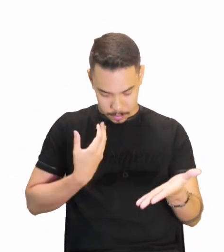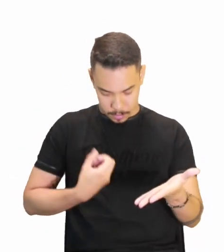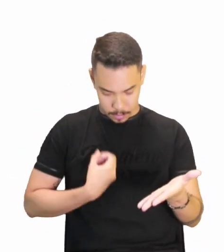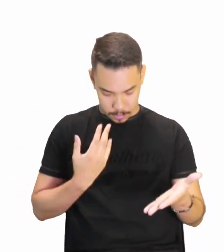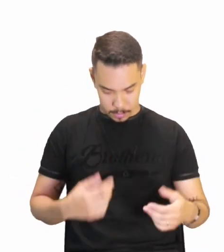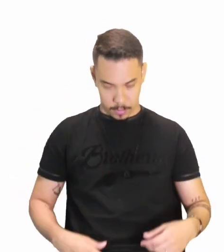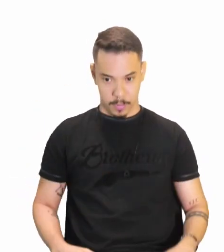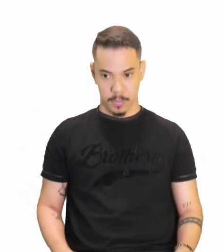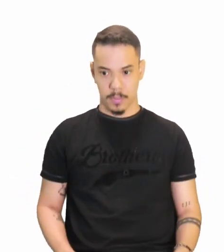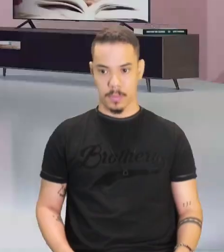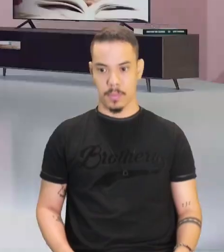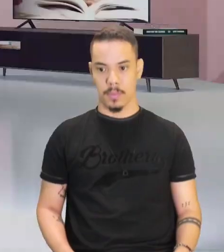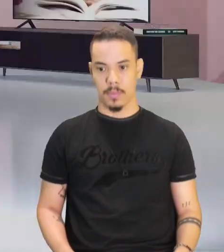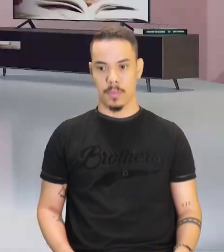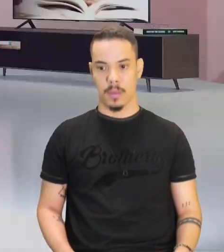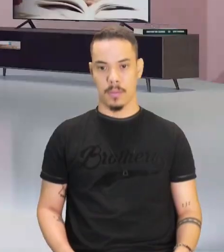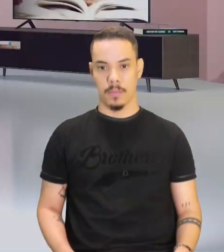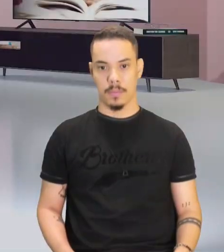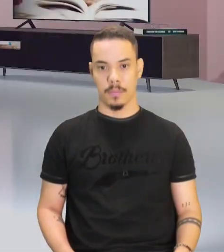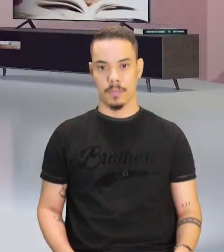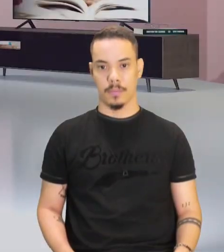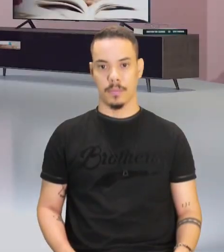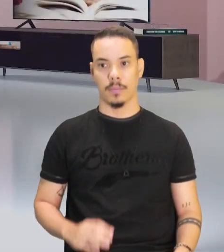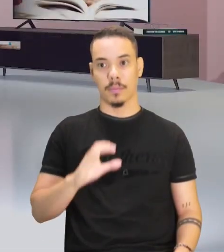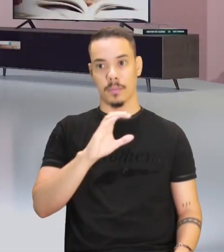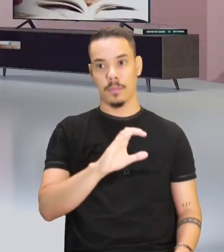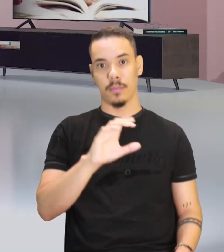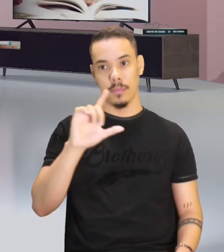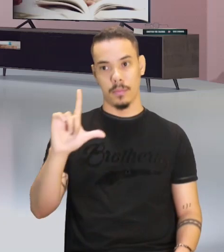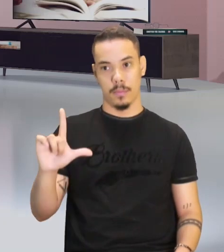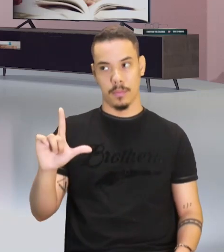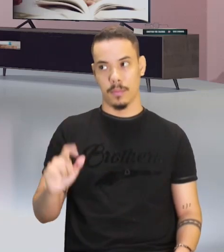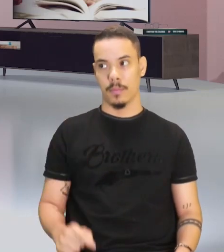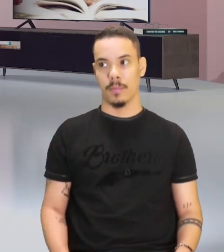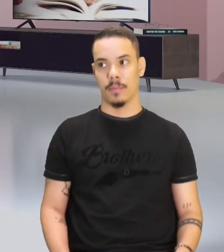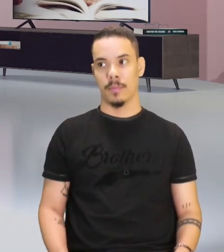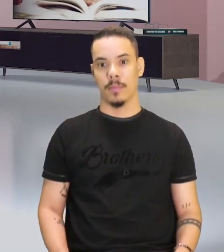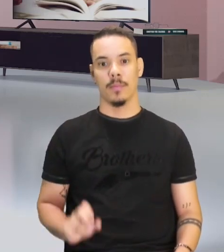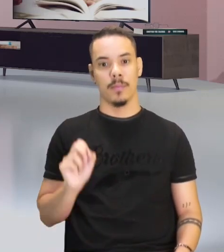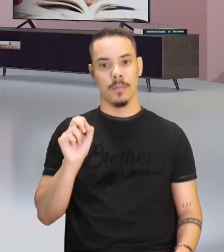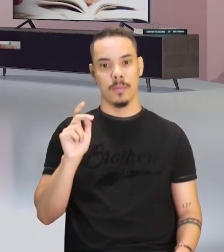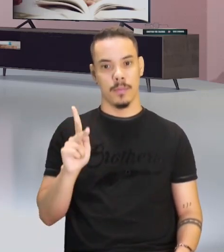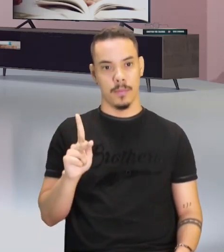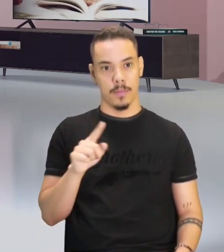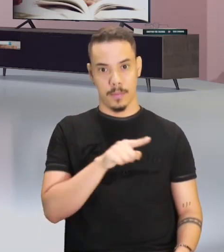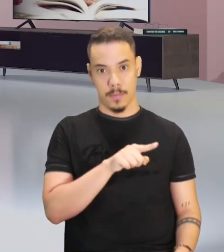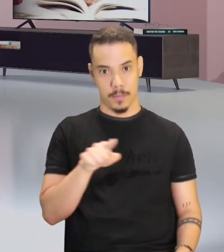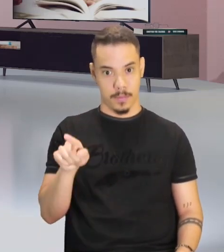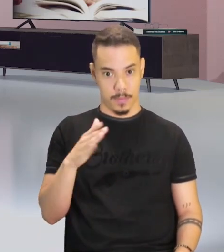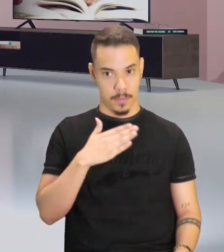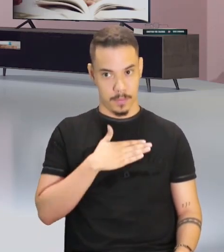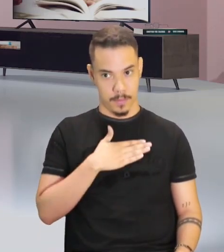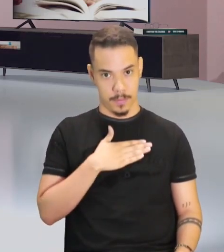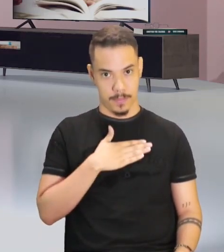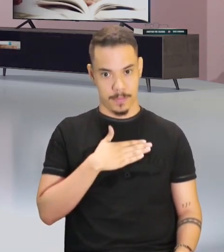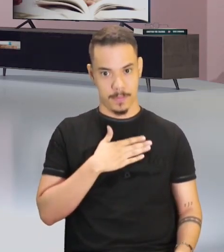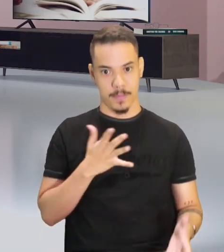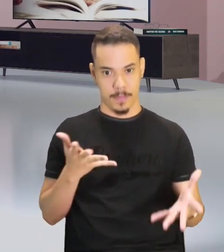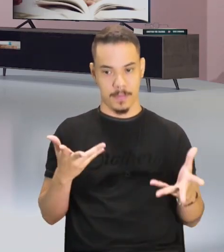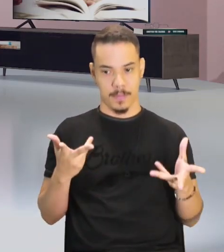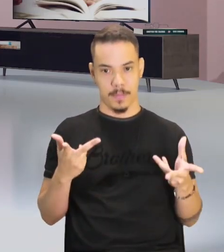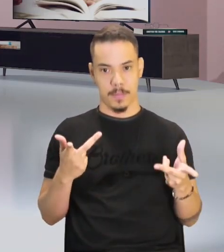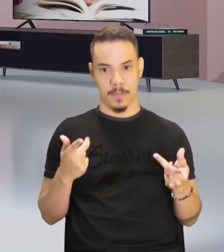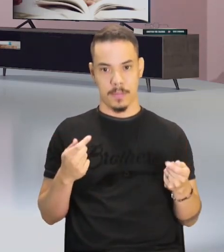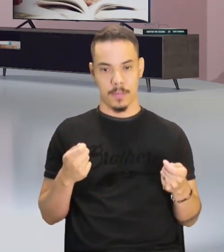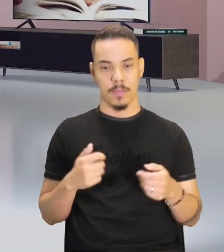escrever Clarice Lispector Ok E aí gostaram da mensagem maravilhosa